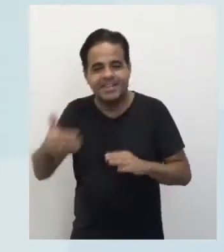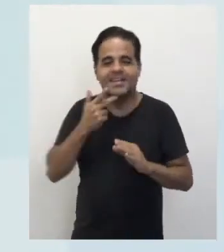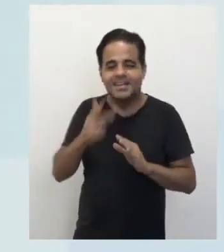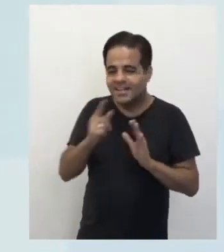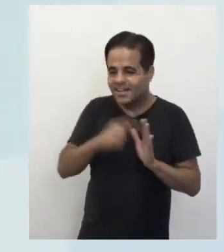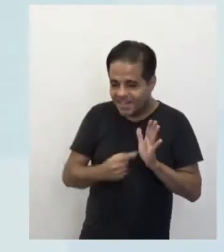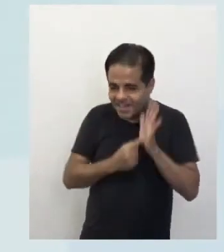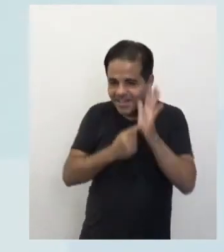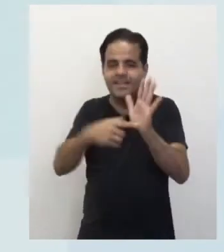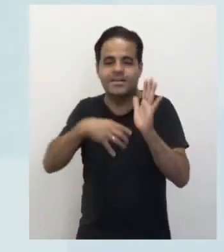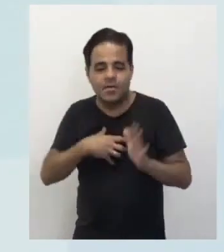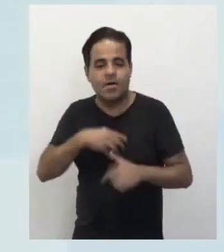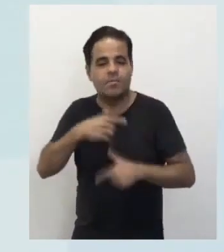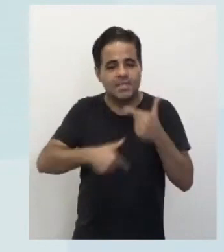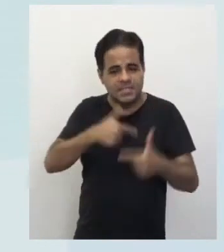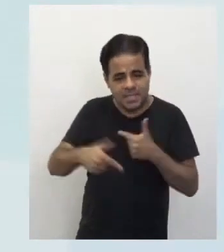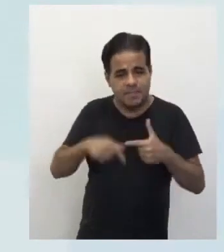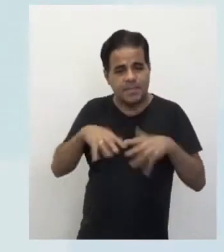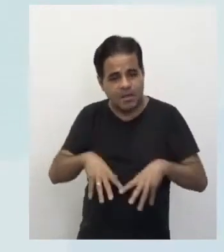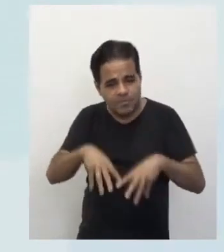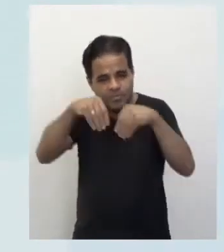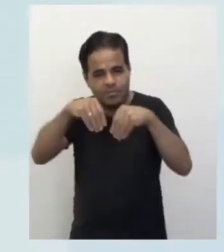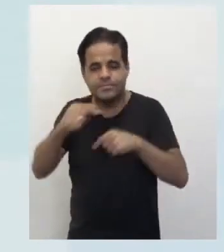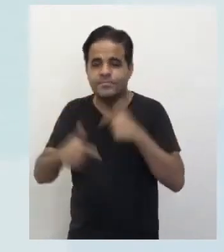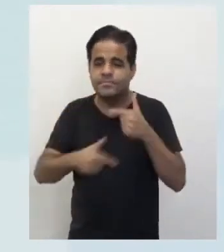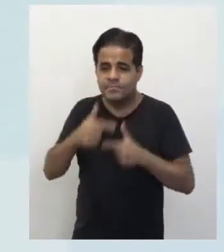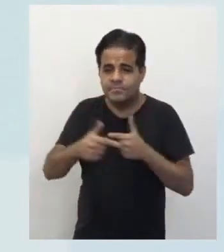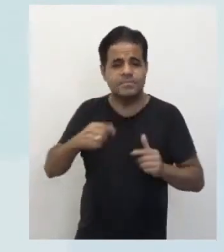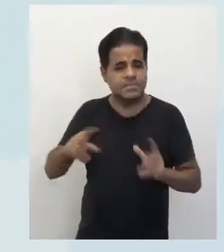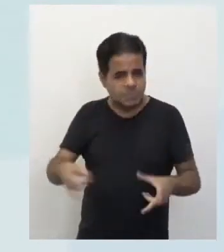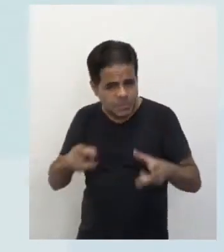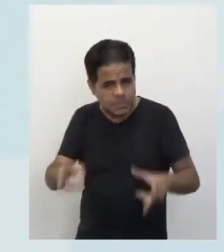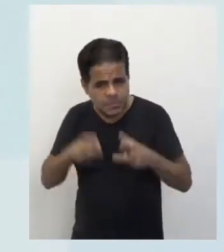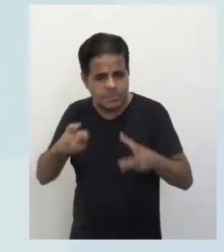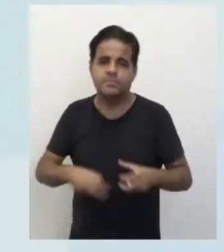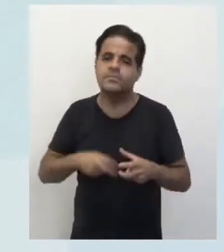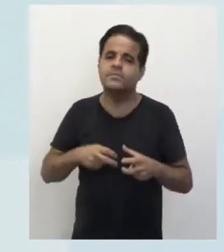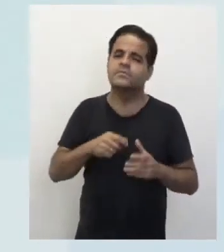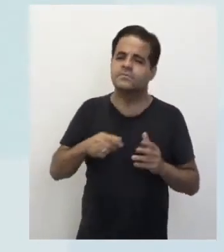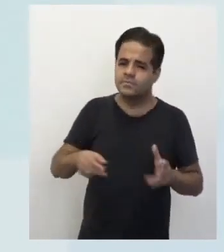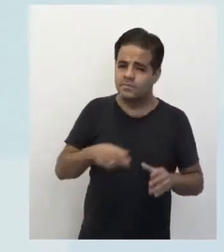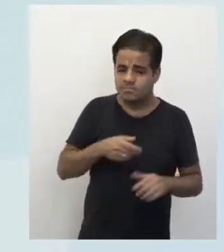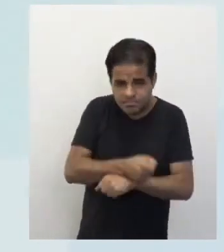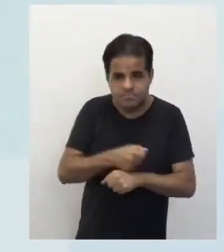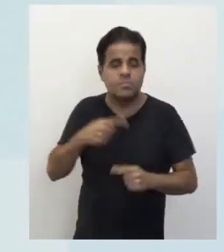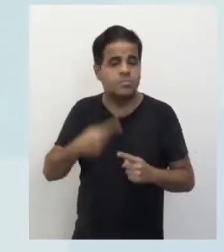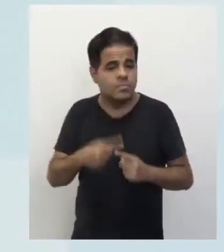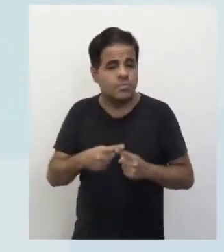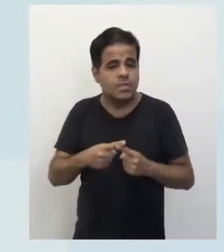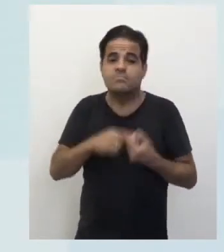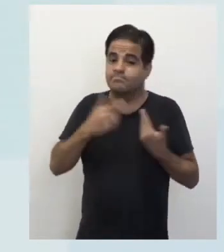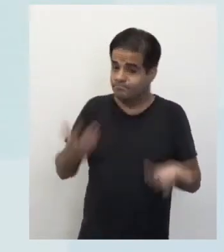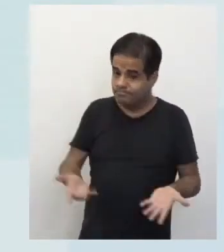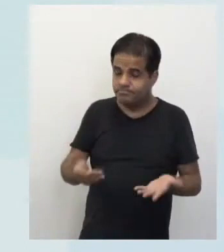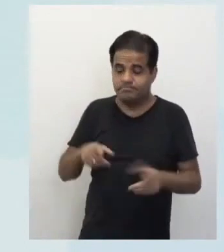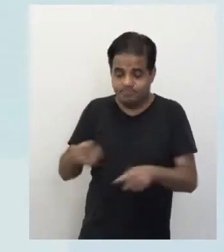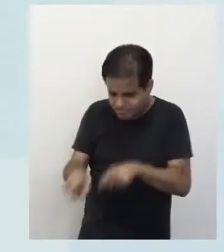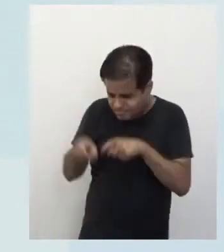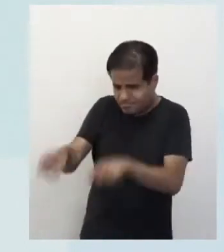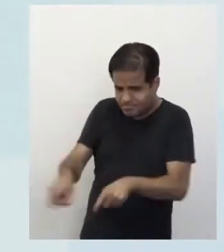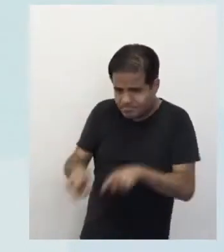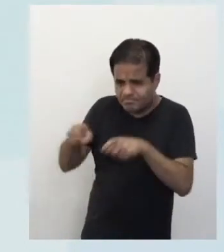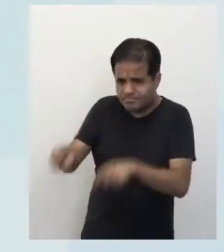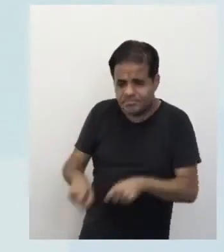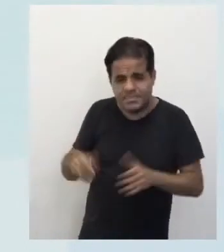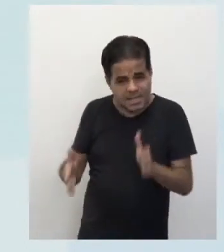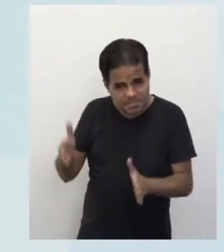a forma de trabalho, a forma de exploração do trabalho que era a servidão coletiva, porque afinal de contas os camponeses,